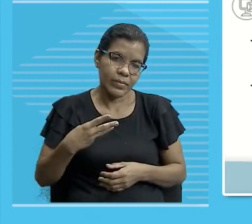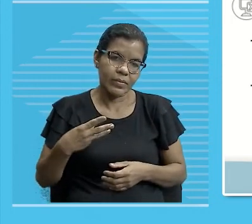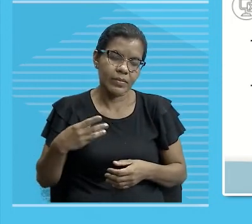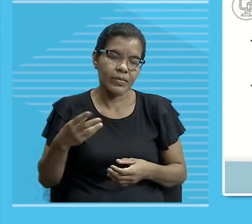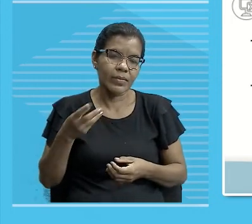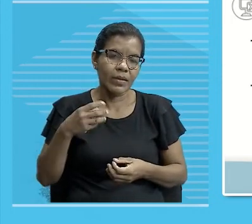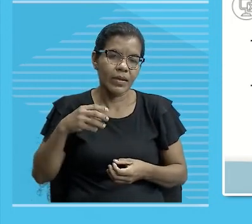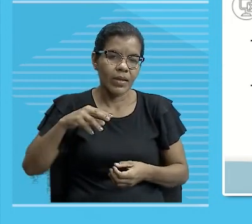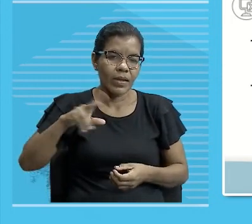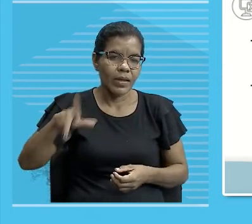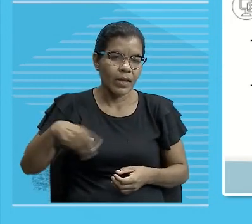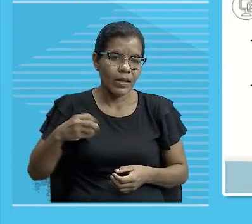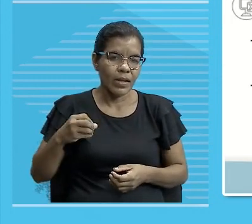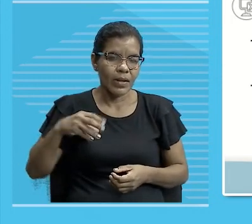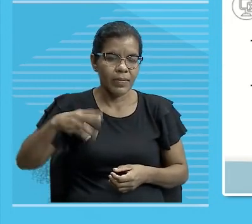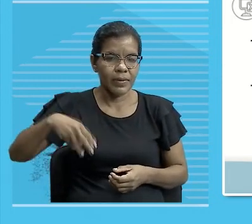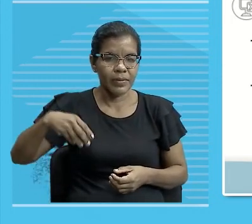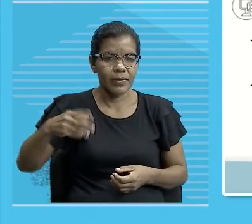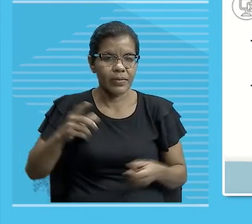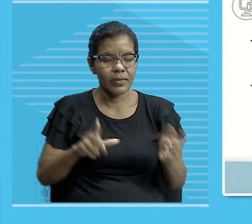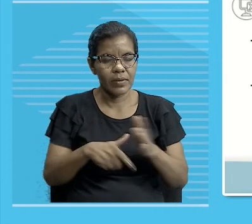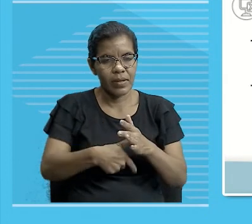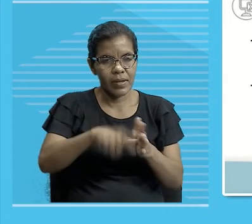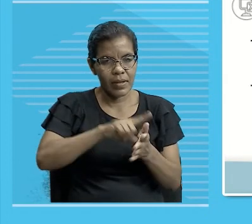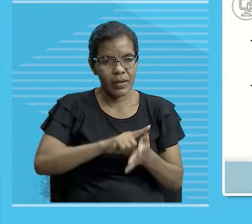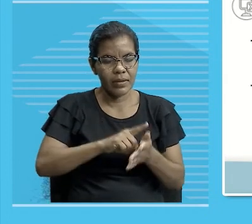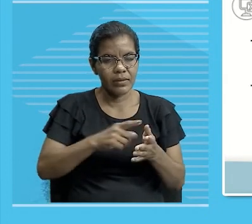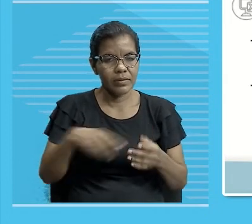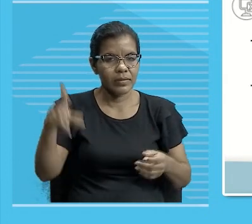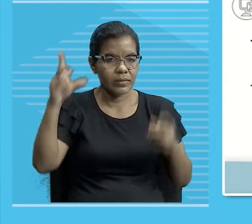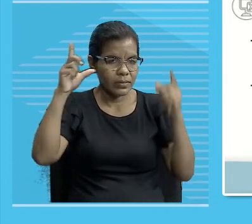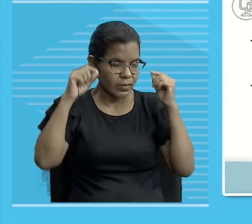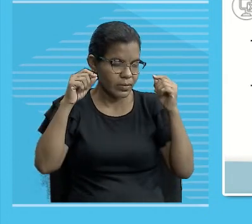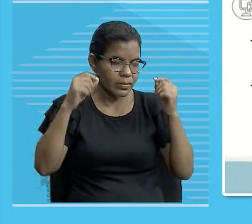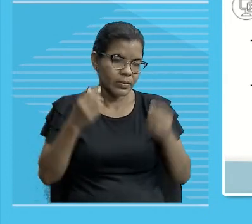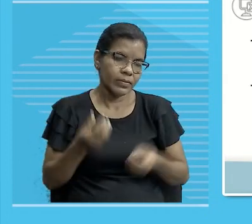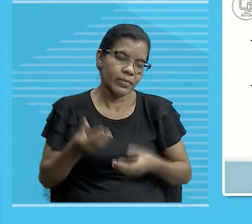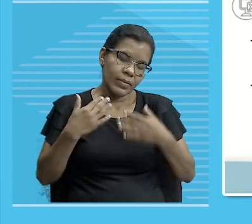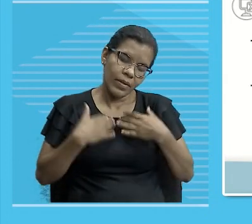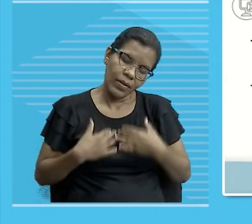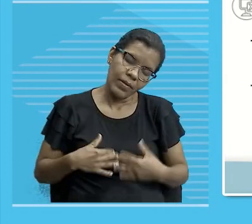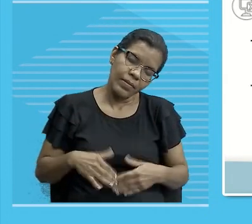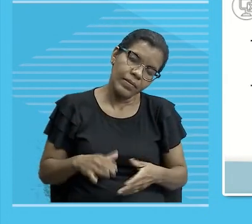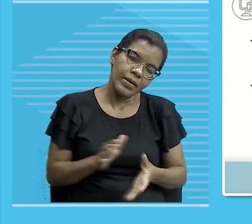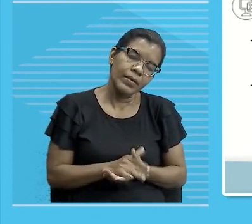vai se deitar. Como é um relaxante muscular, o indivíduo dorme bem, sem problema nenhum.